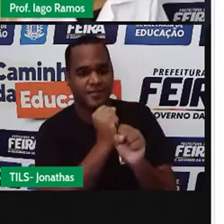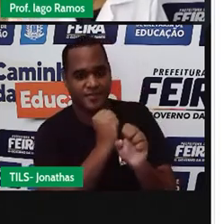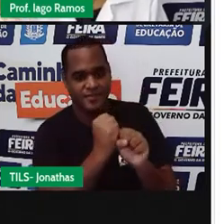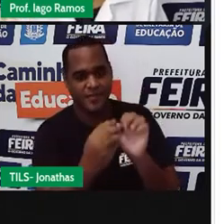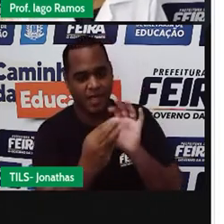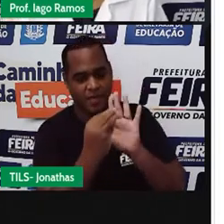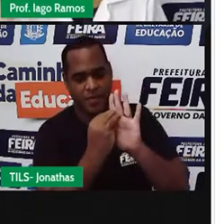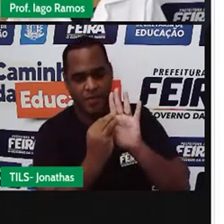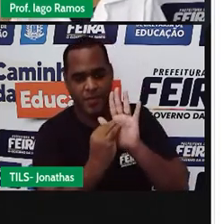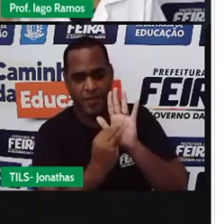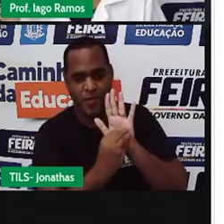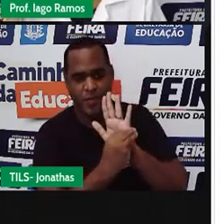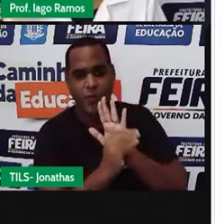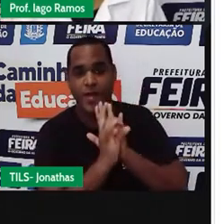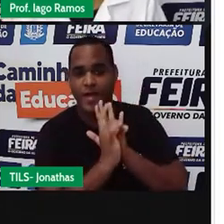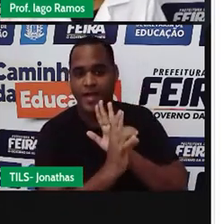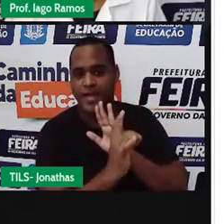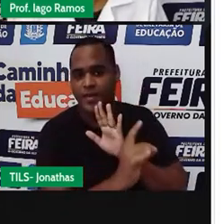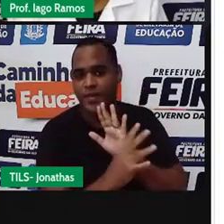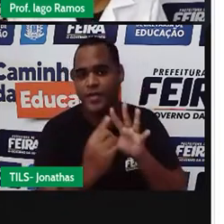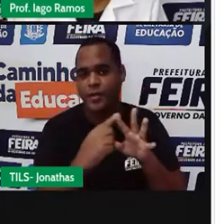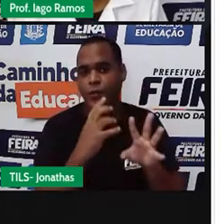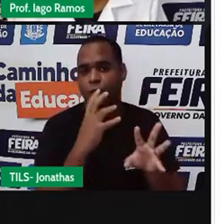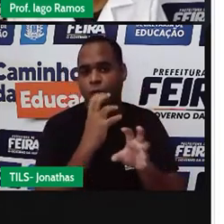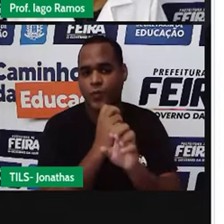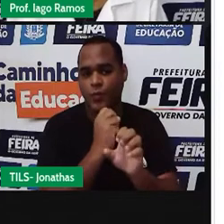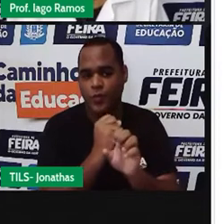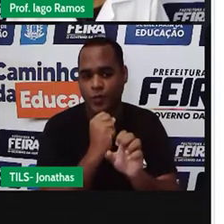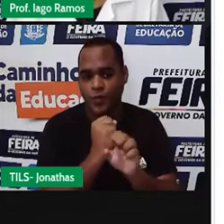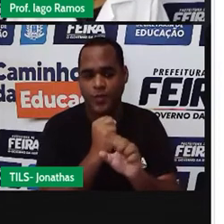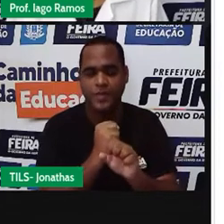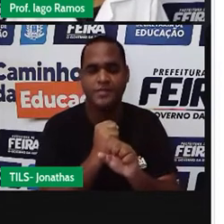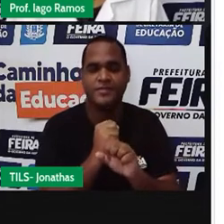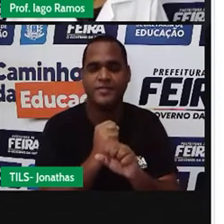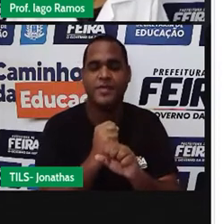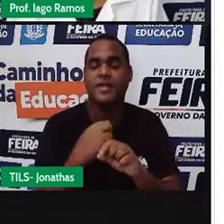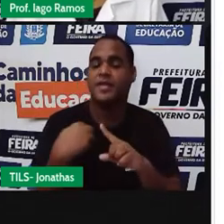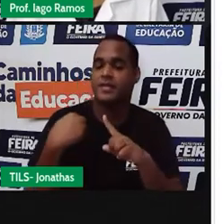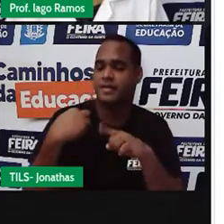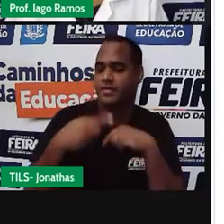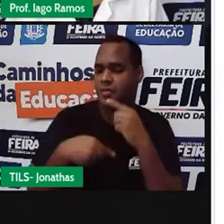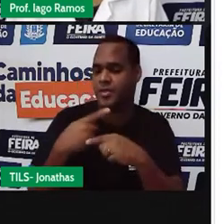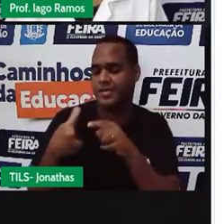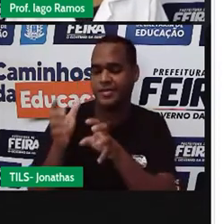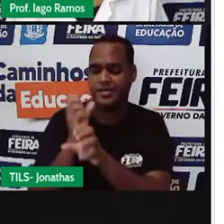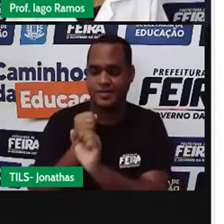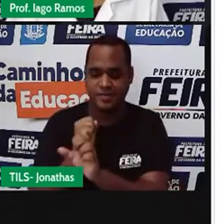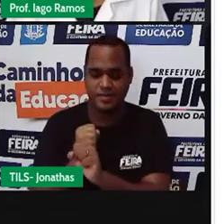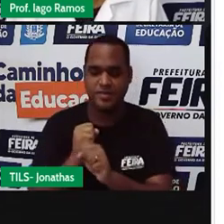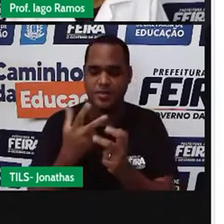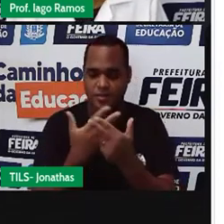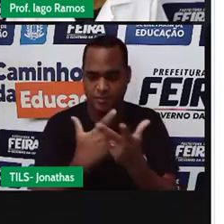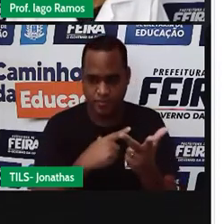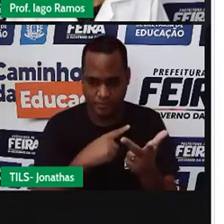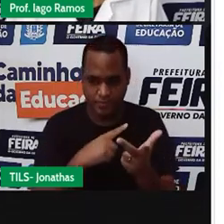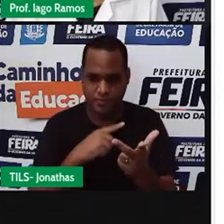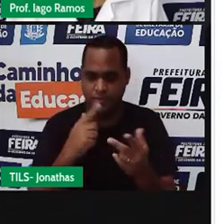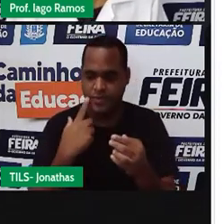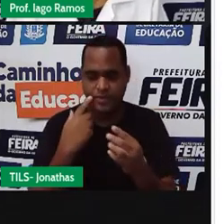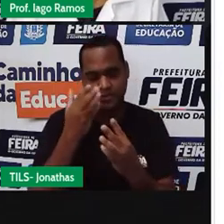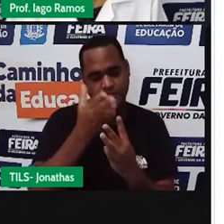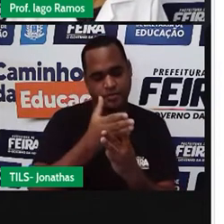que tá a cada turma arrecadou juntou para descobrir a quantidade de total e depois esse Total a gente divide por 3